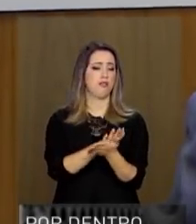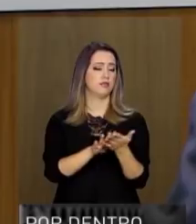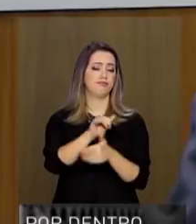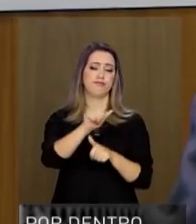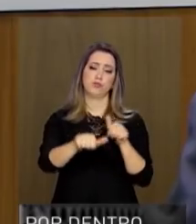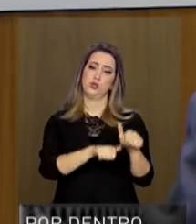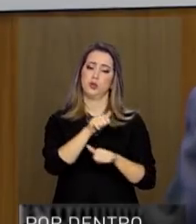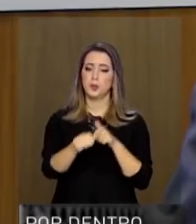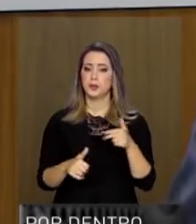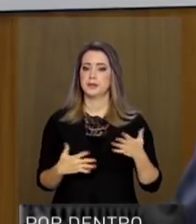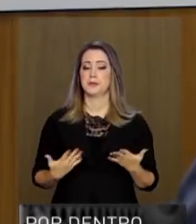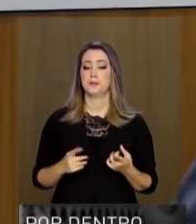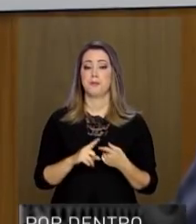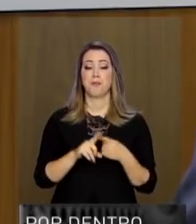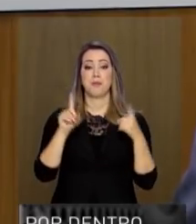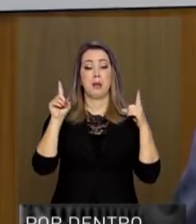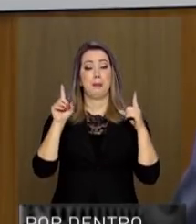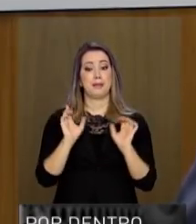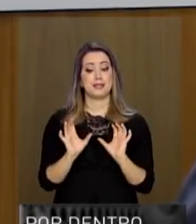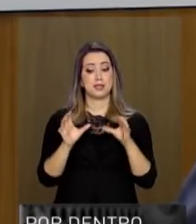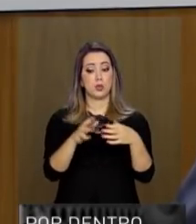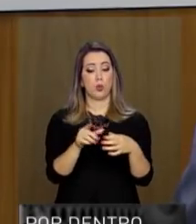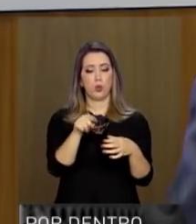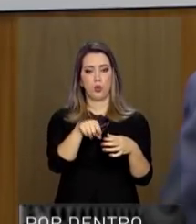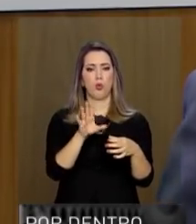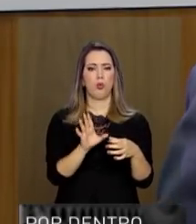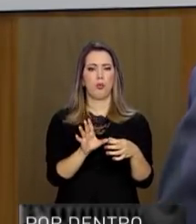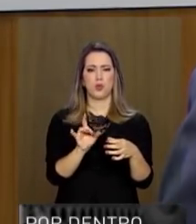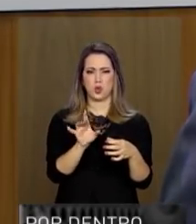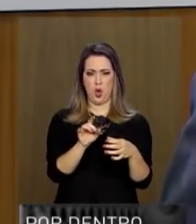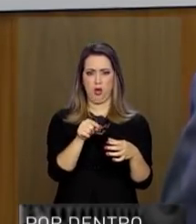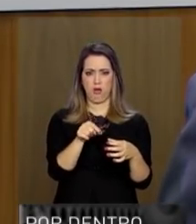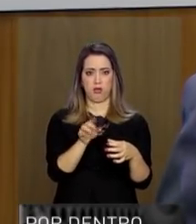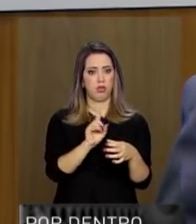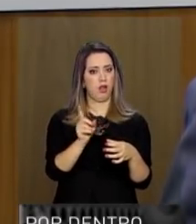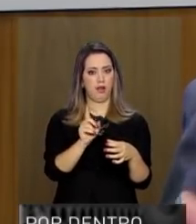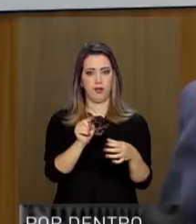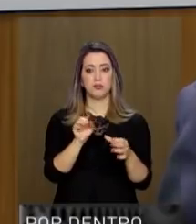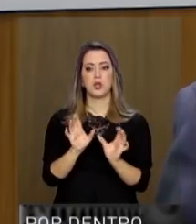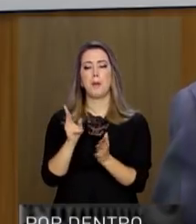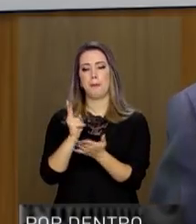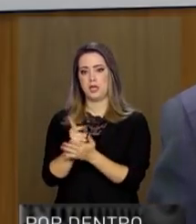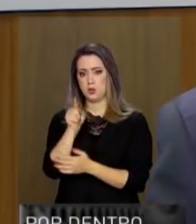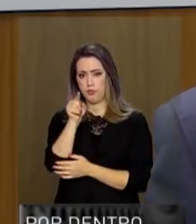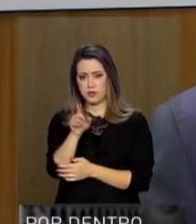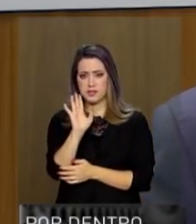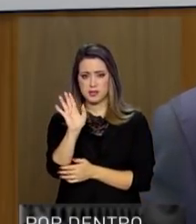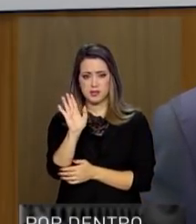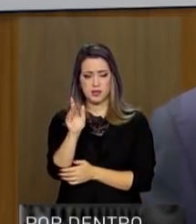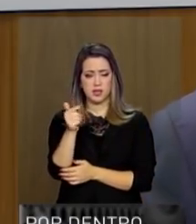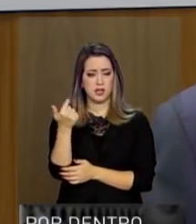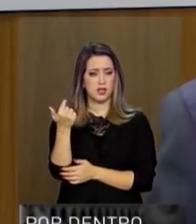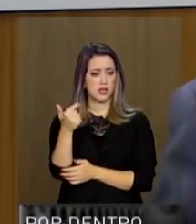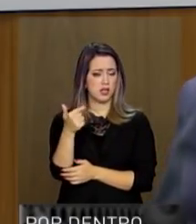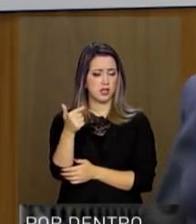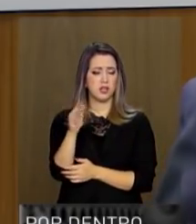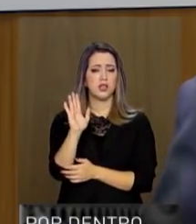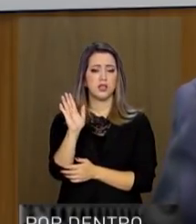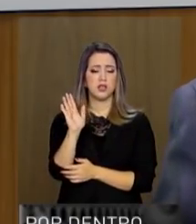benefício é alterado. Só para esse grupo? Não. Mesmo você que ainda não se aposentou, mas já completou todas